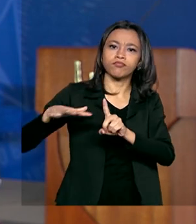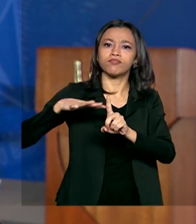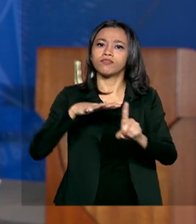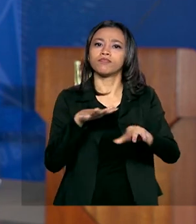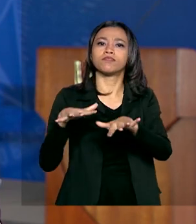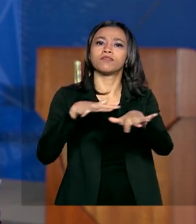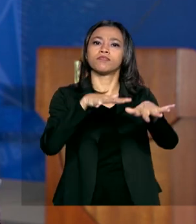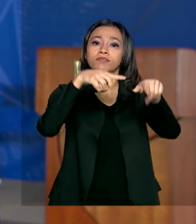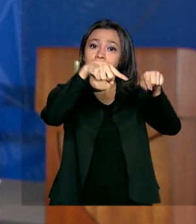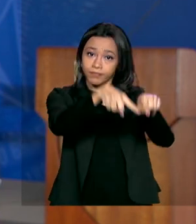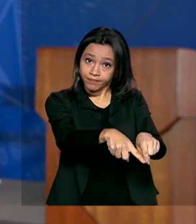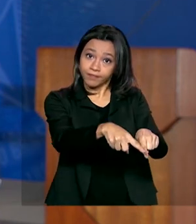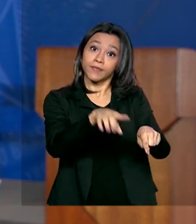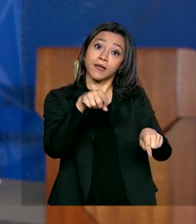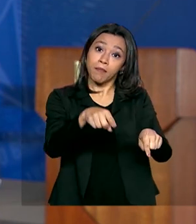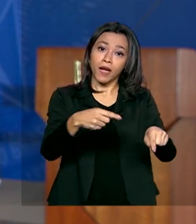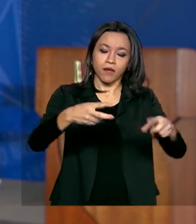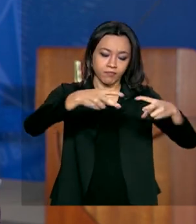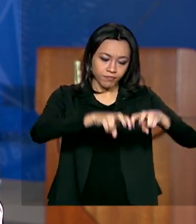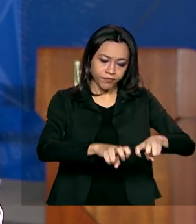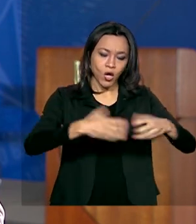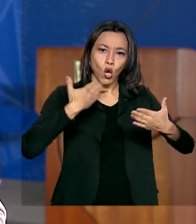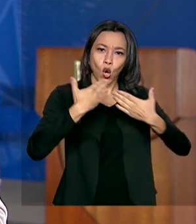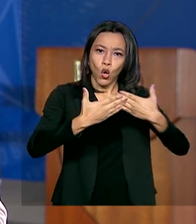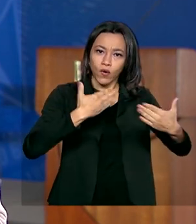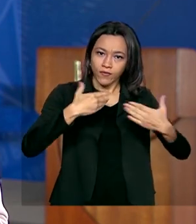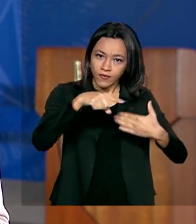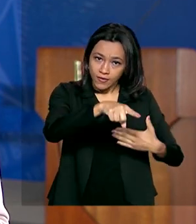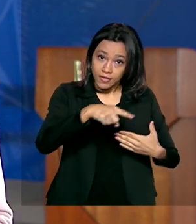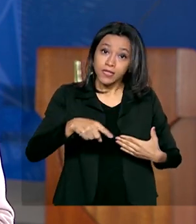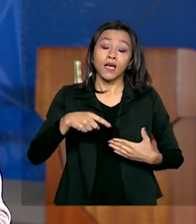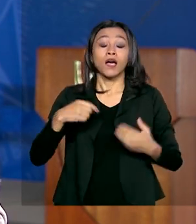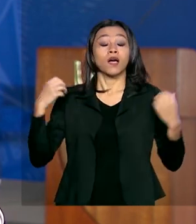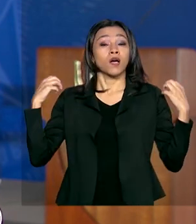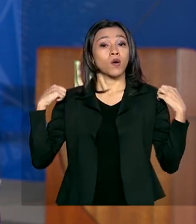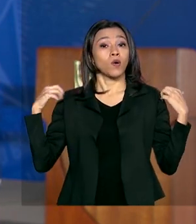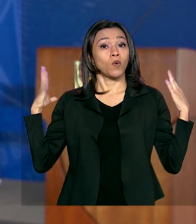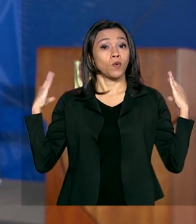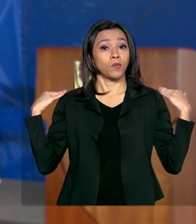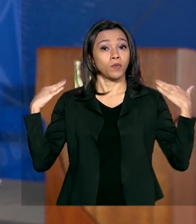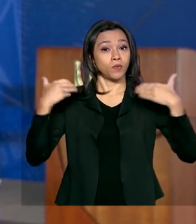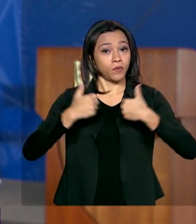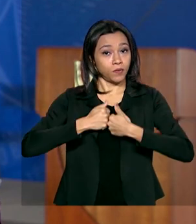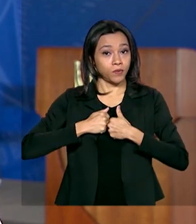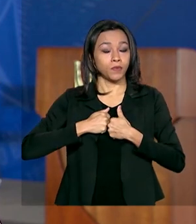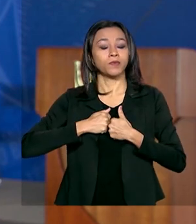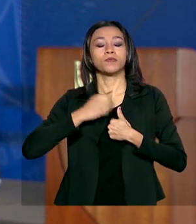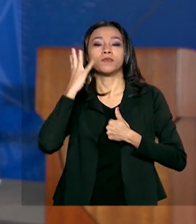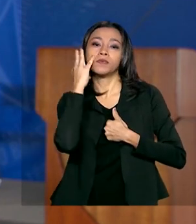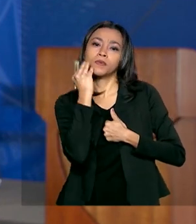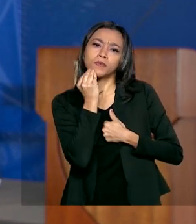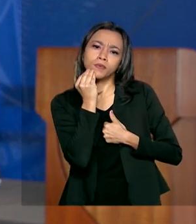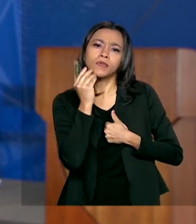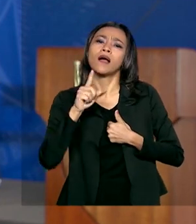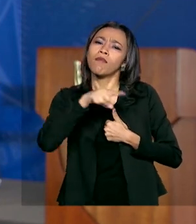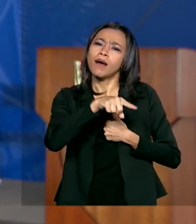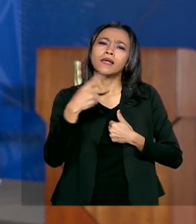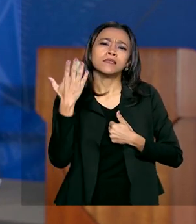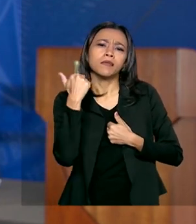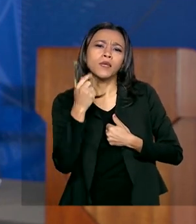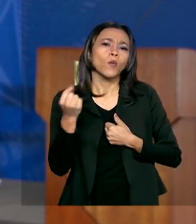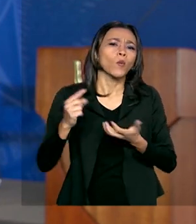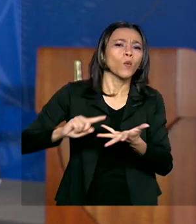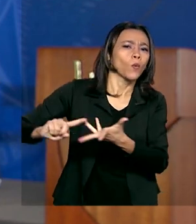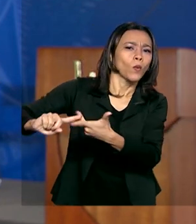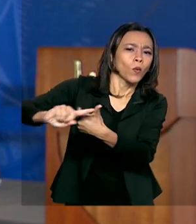da corte, ministro Dias Toffoli, as impressões sobre as áreas em meio à pandemia de covid